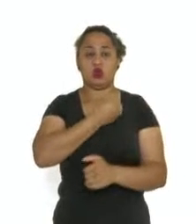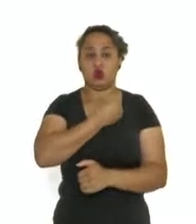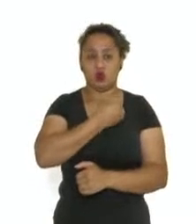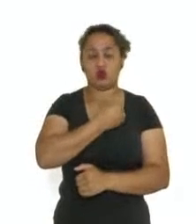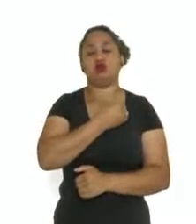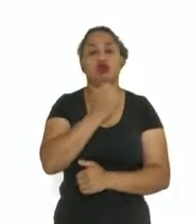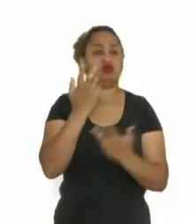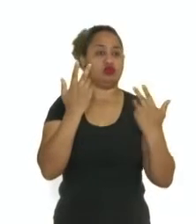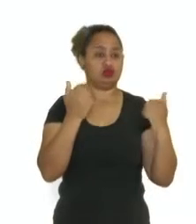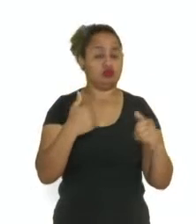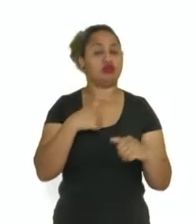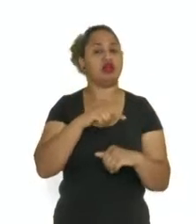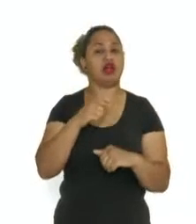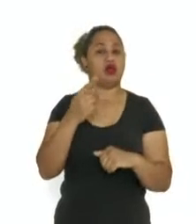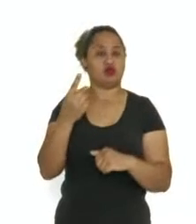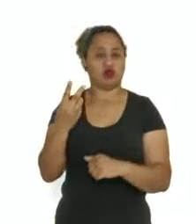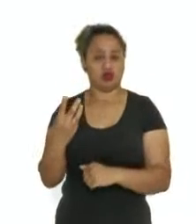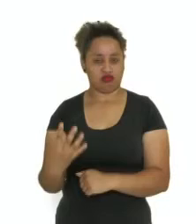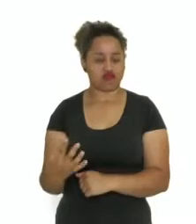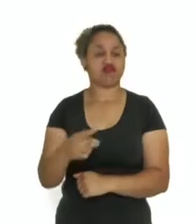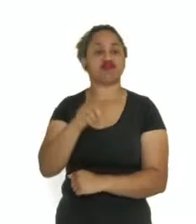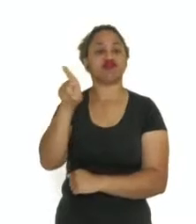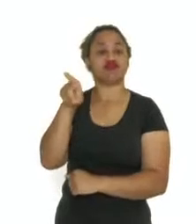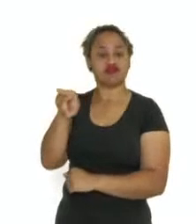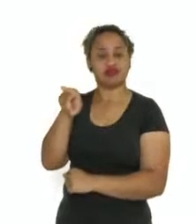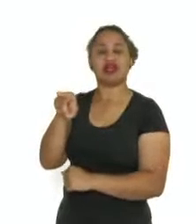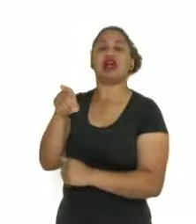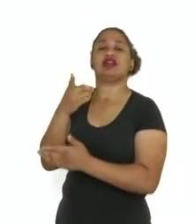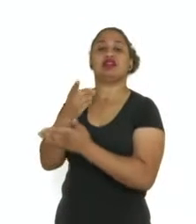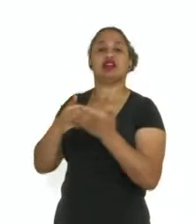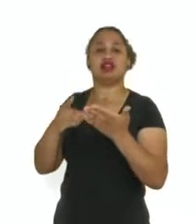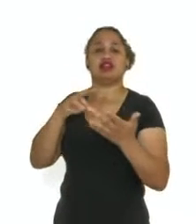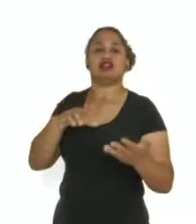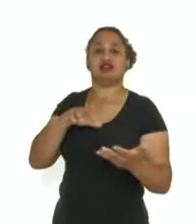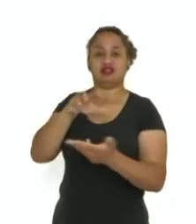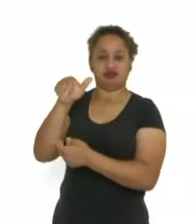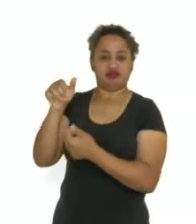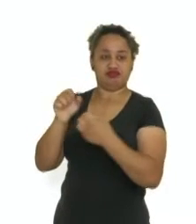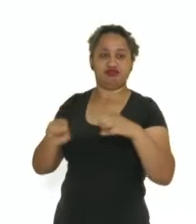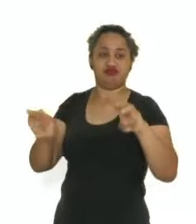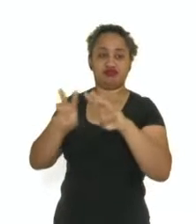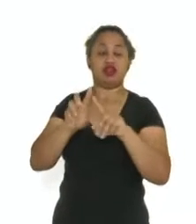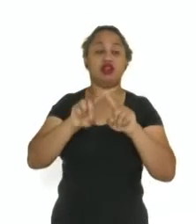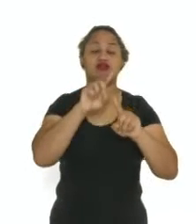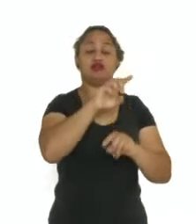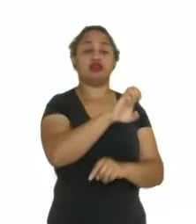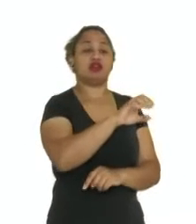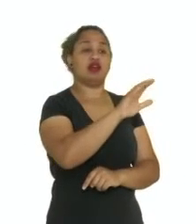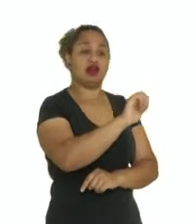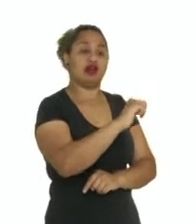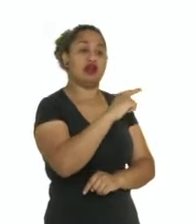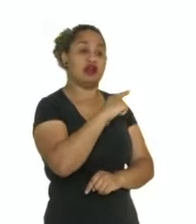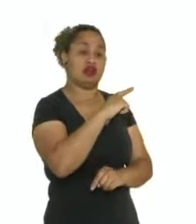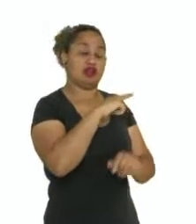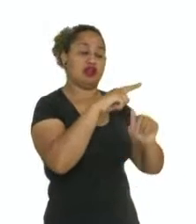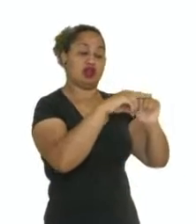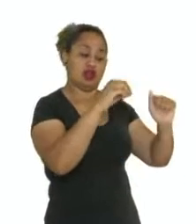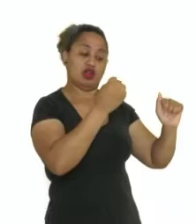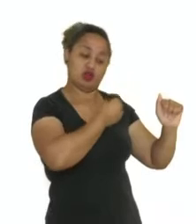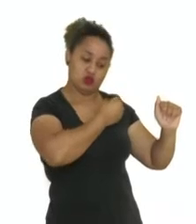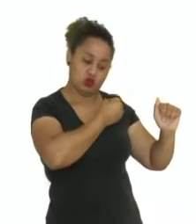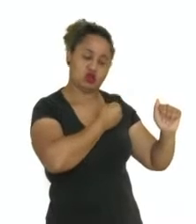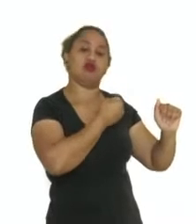Declaração Universal, é a resposta correta. Já o Estatuto da Criança e do Adolescente tem o seu artigo com